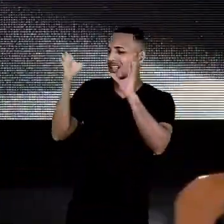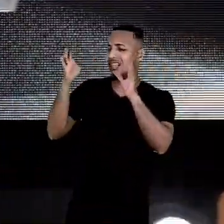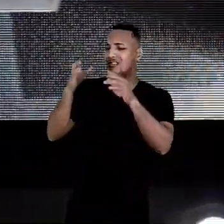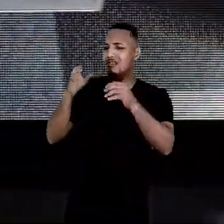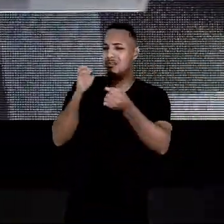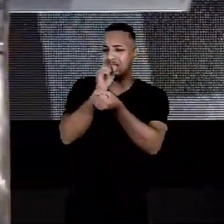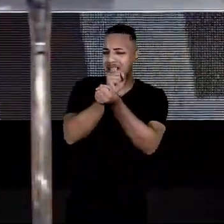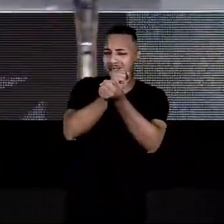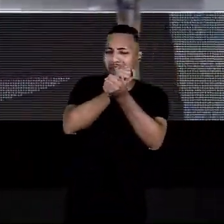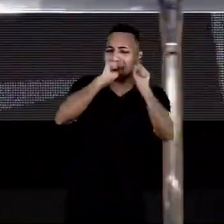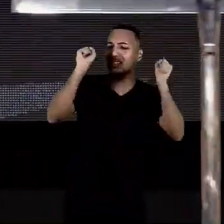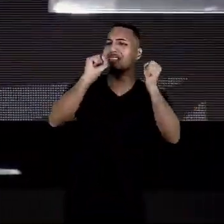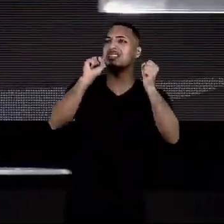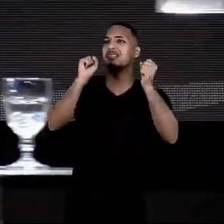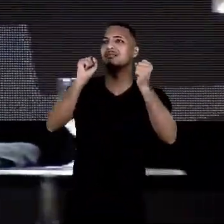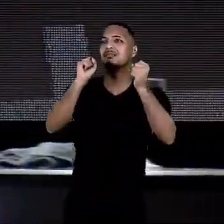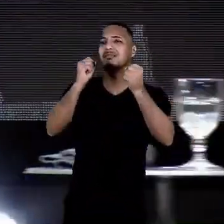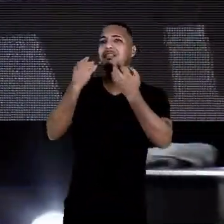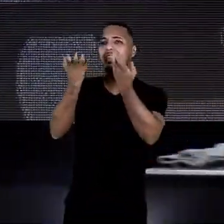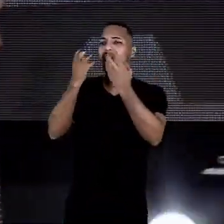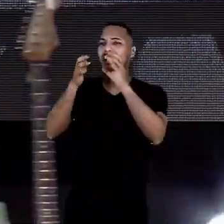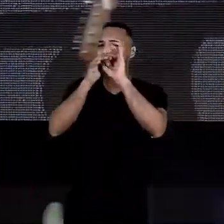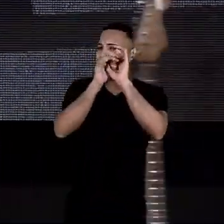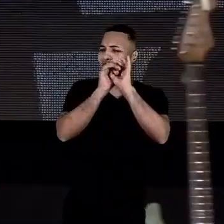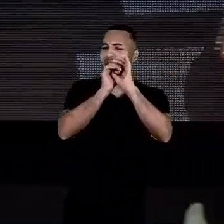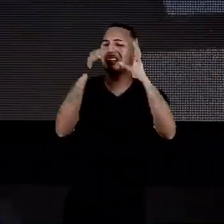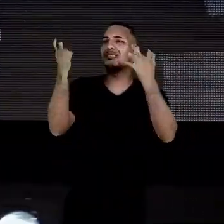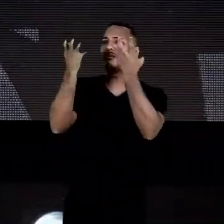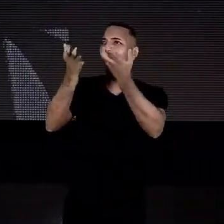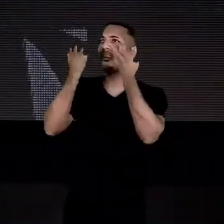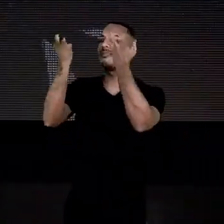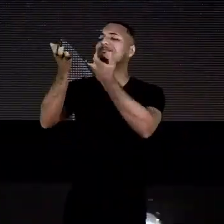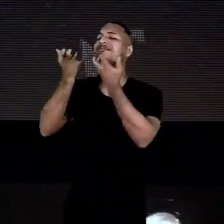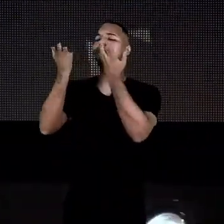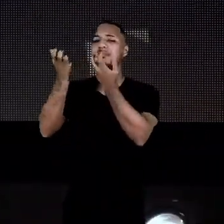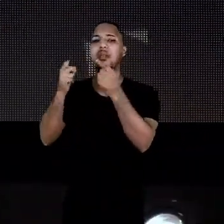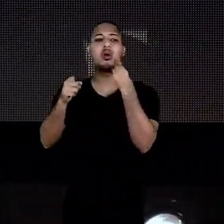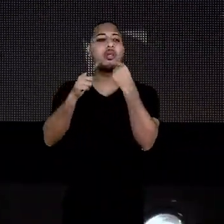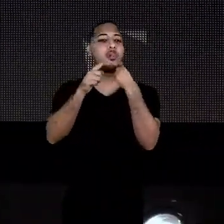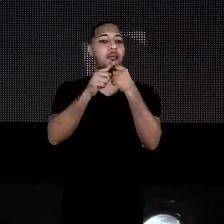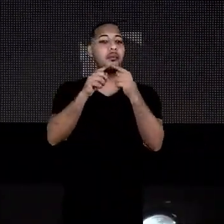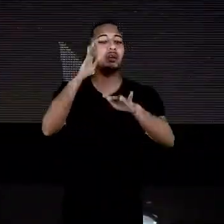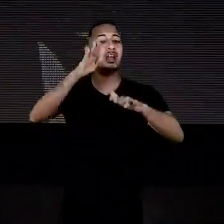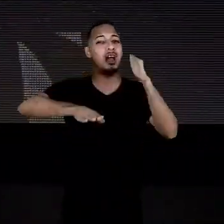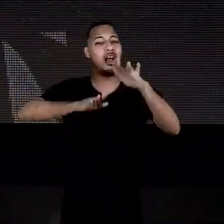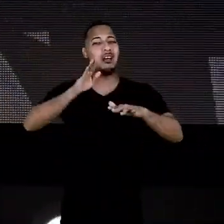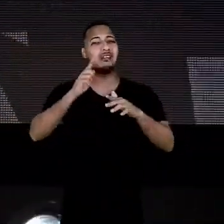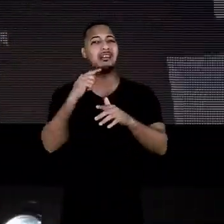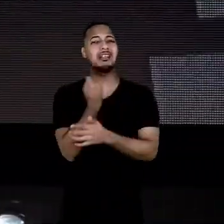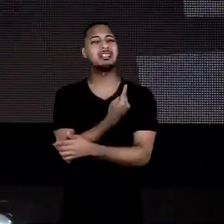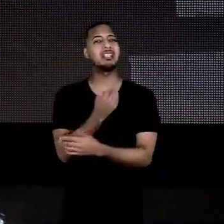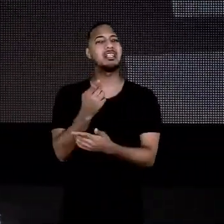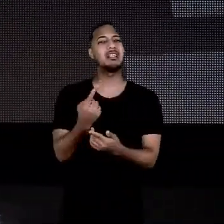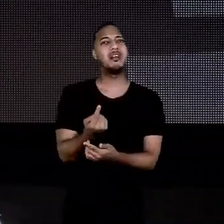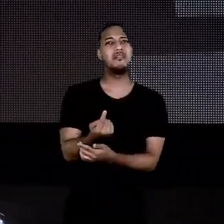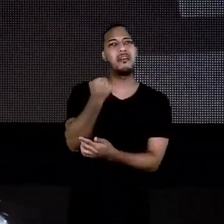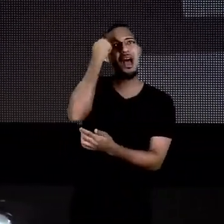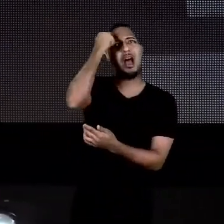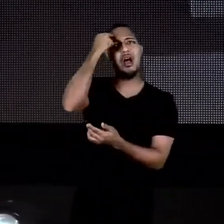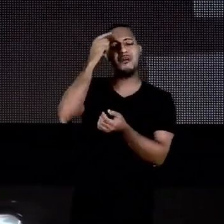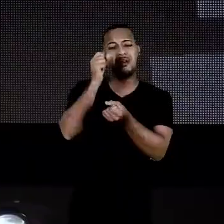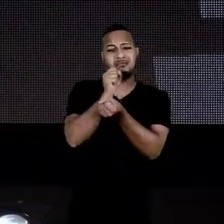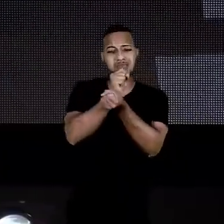prisão. Senhor, eu quero ser livre. Por quê? Porque muitas das vezes a gente vai parar na